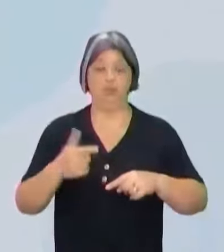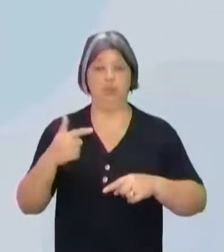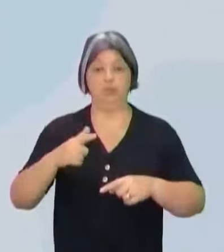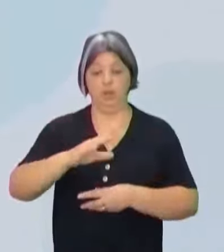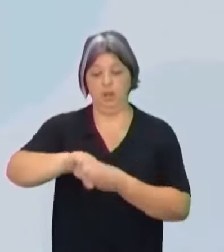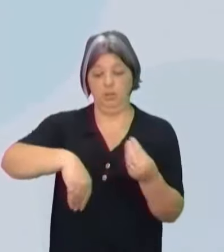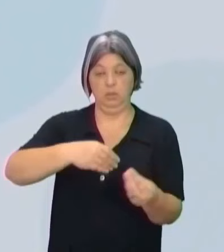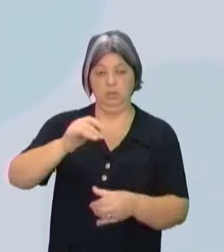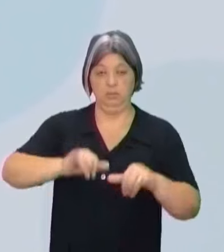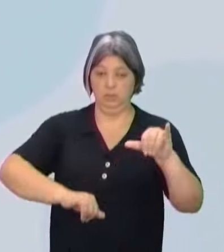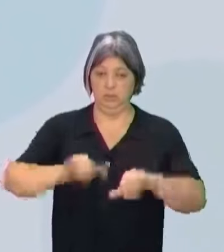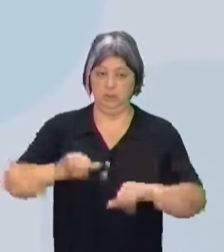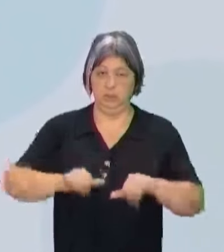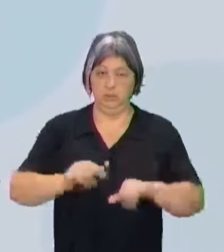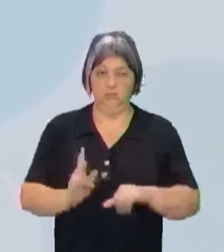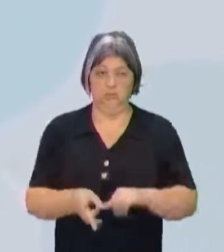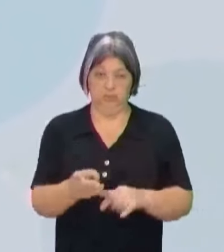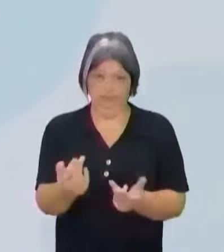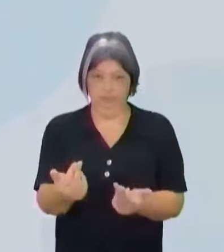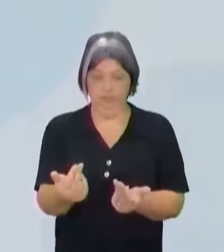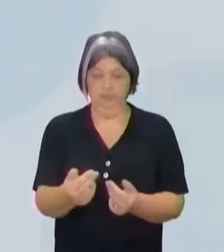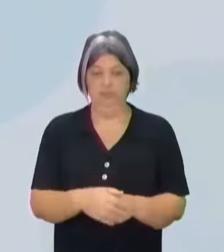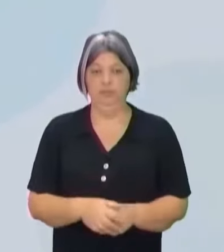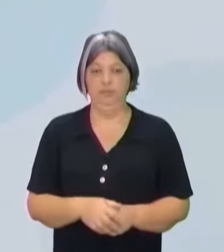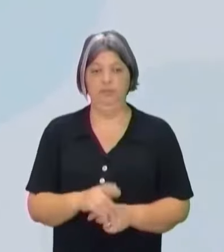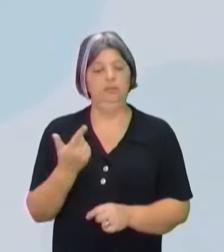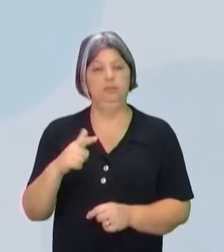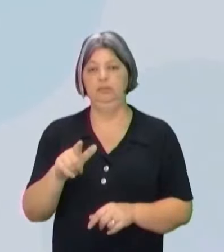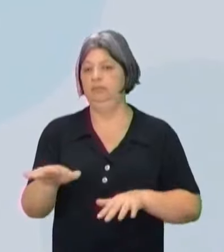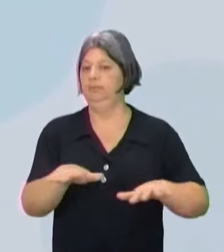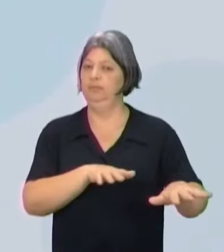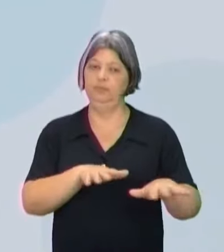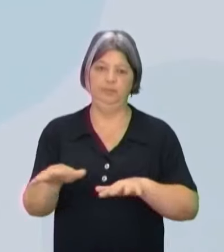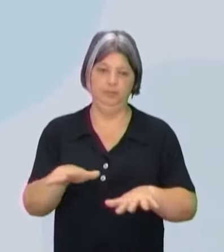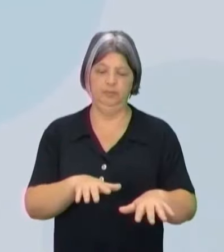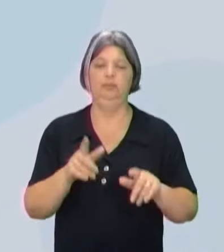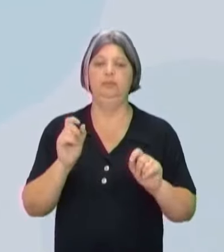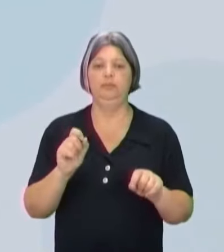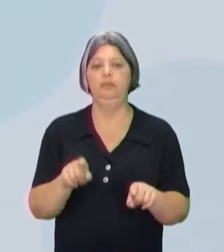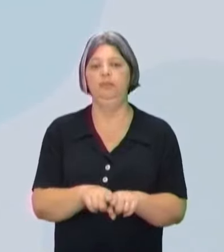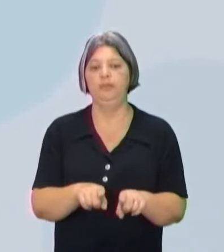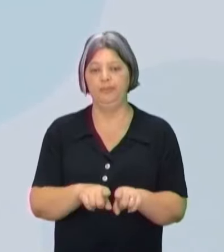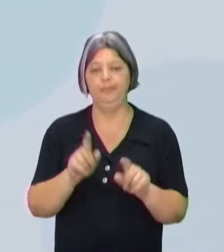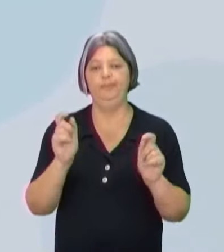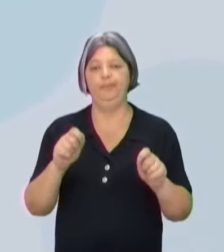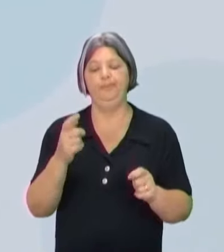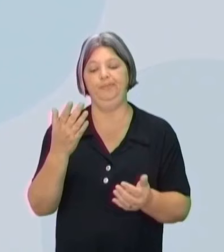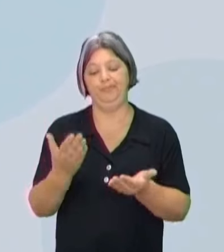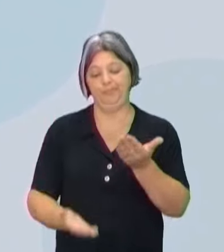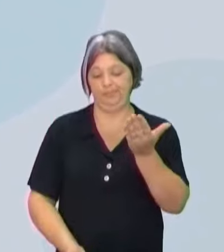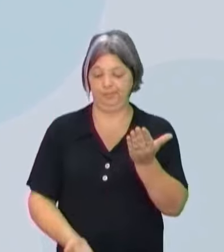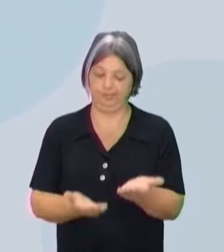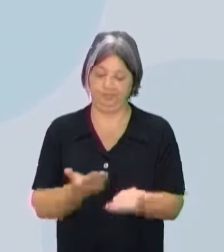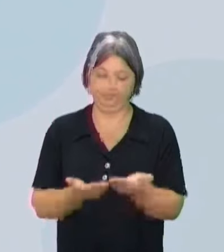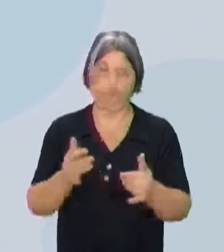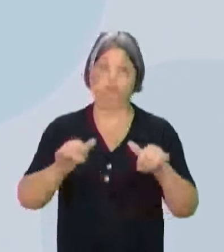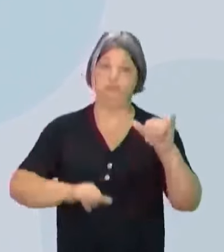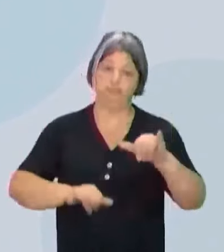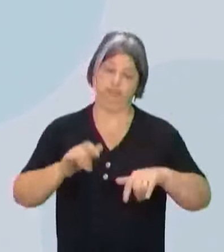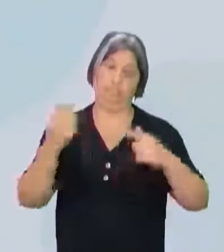reagente coexistindo no mesmo sistema. Então, não tem esse movimento. E para ter o equilíbrio químico, é necessário que haja